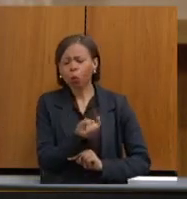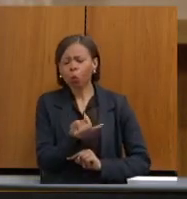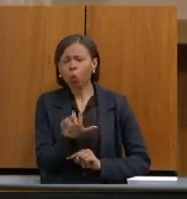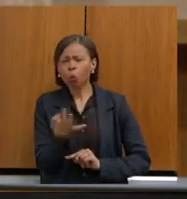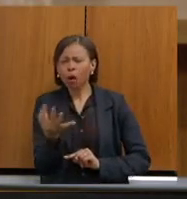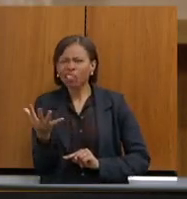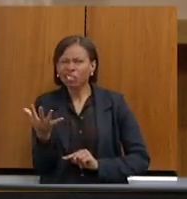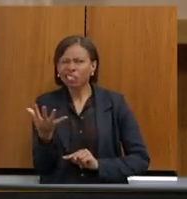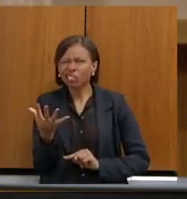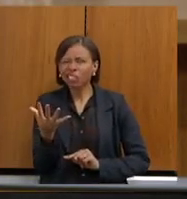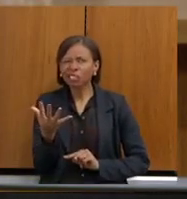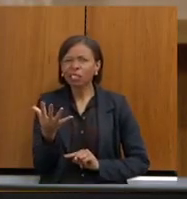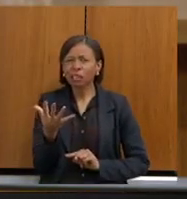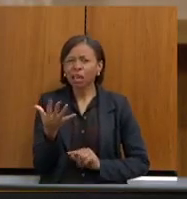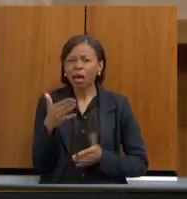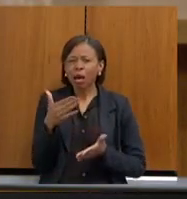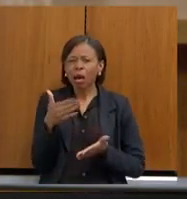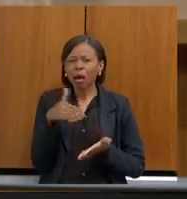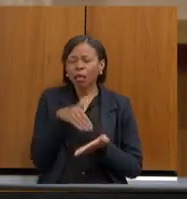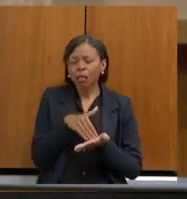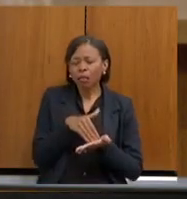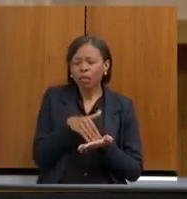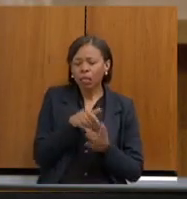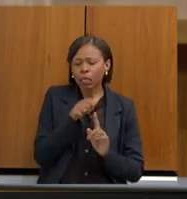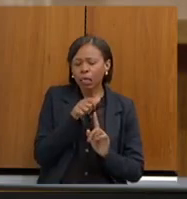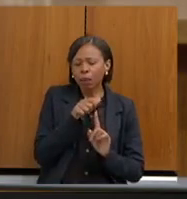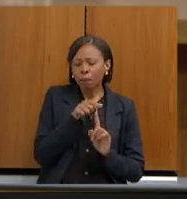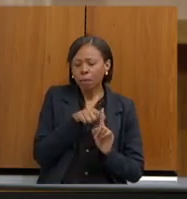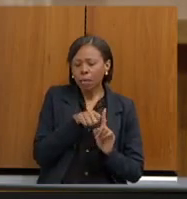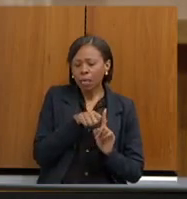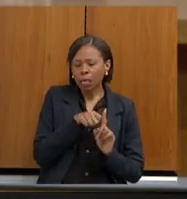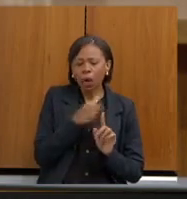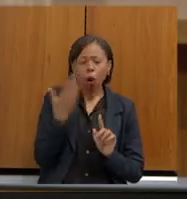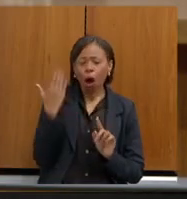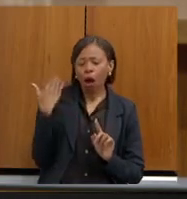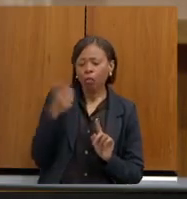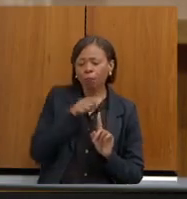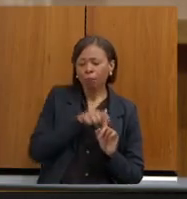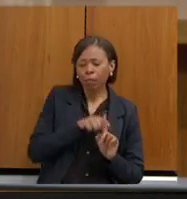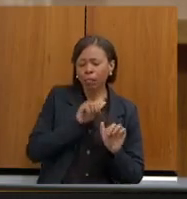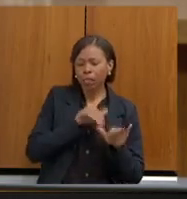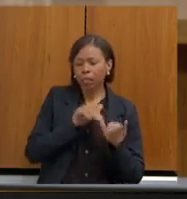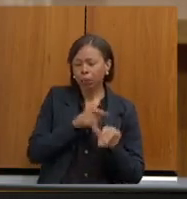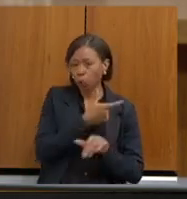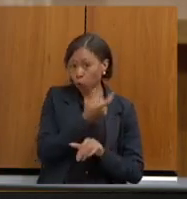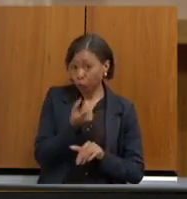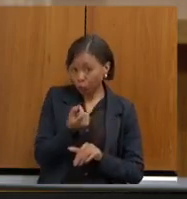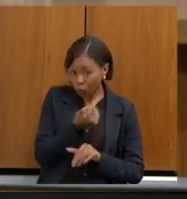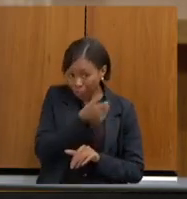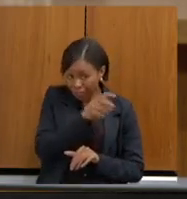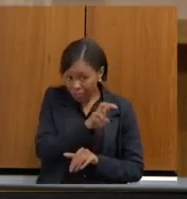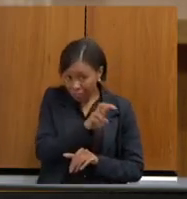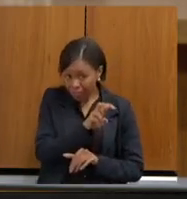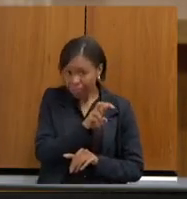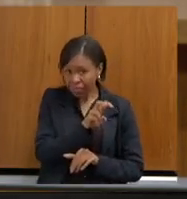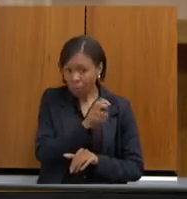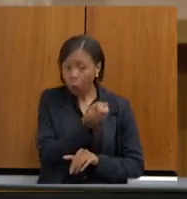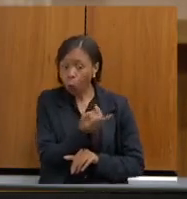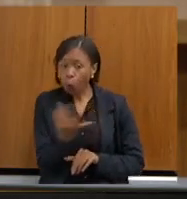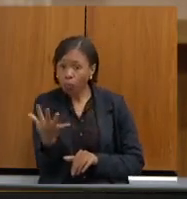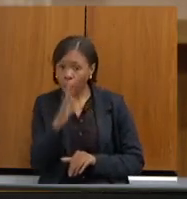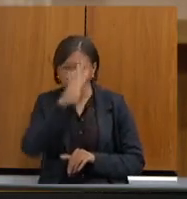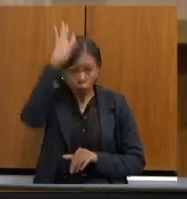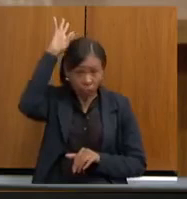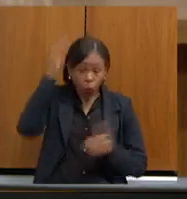do mês Setembro de 2015 quando nós tínhamos 6112 bombeiros mas